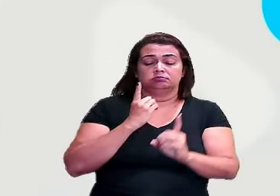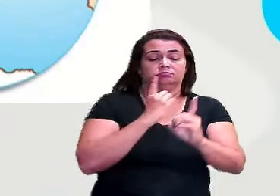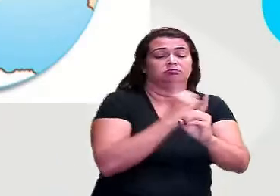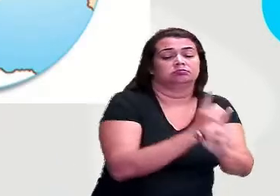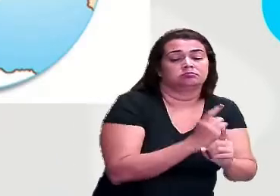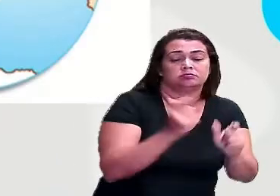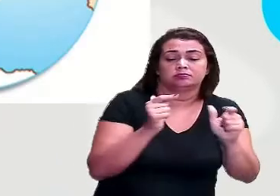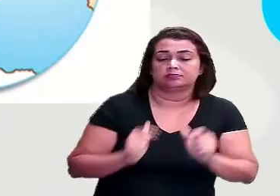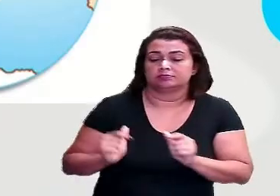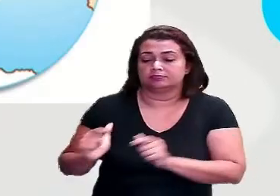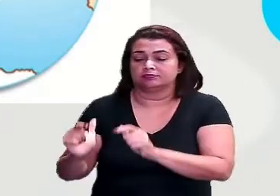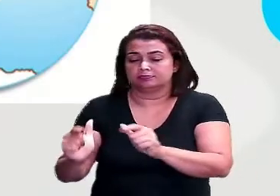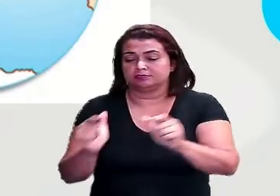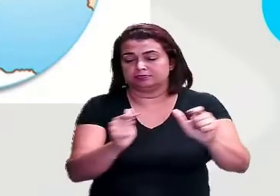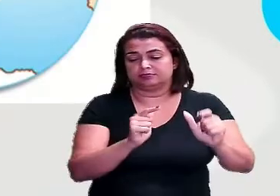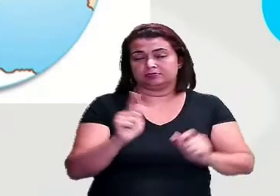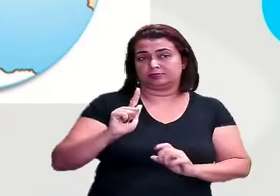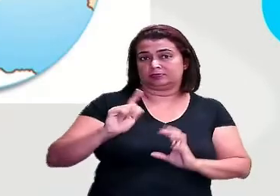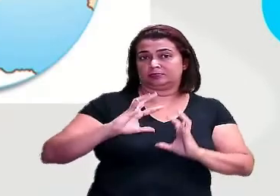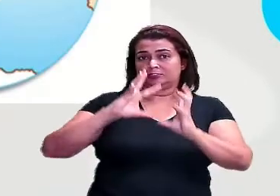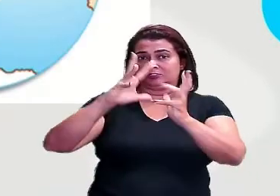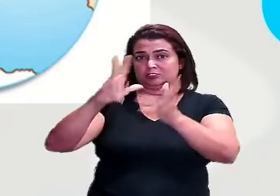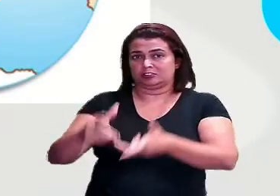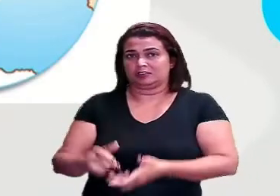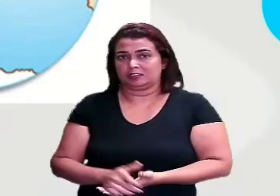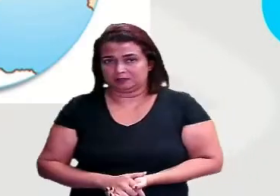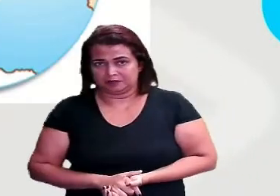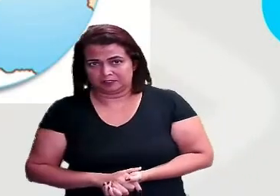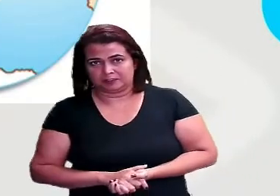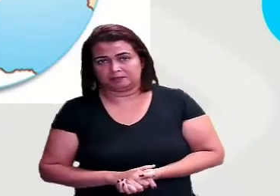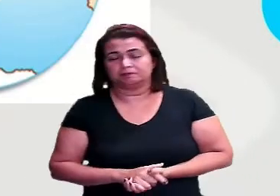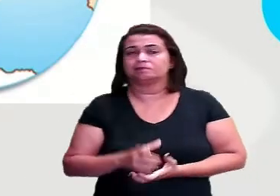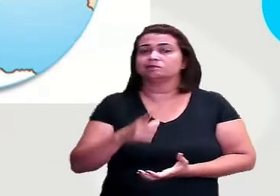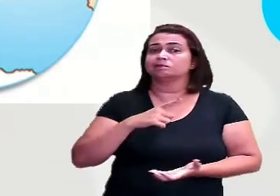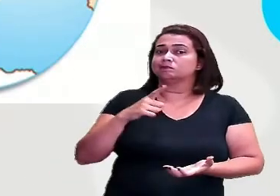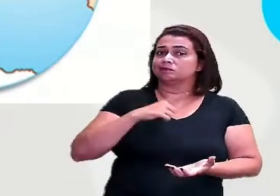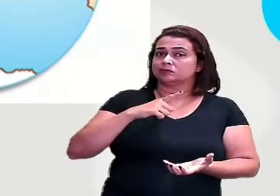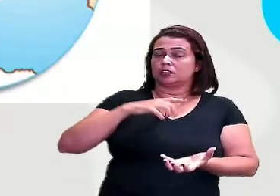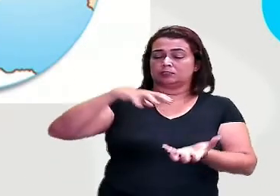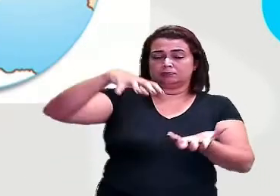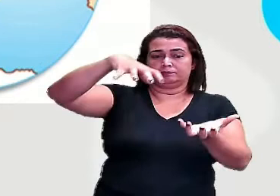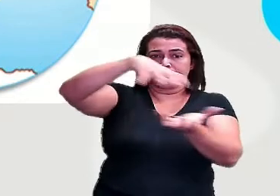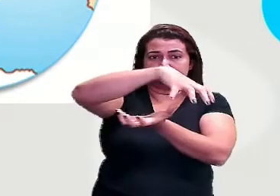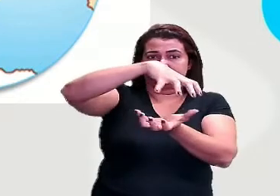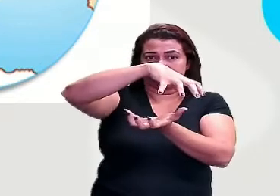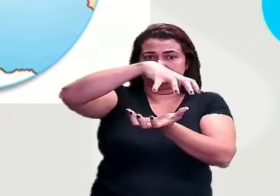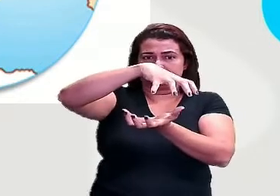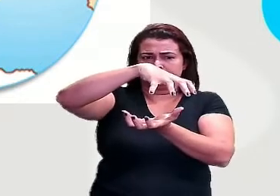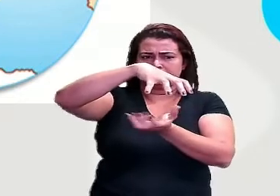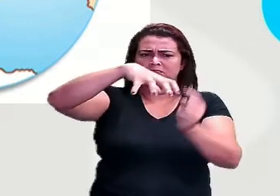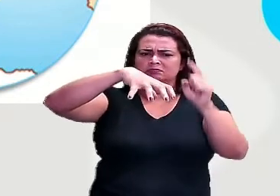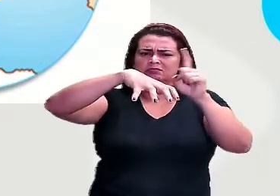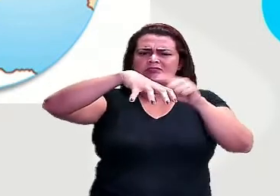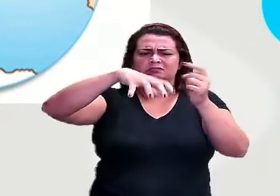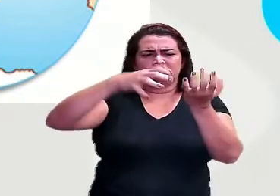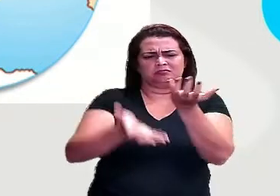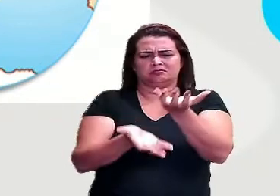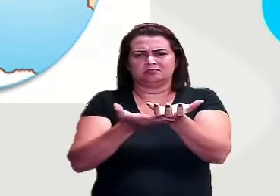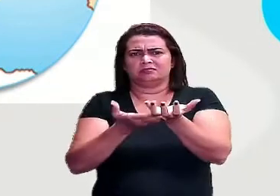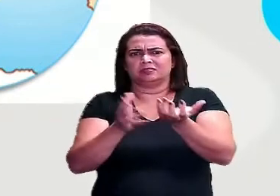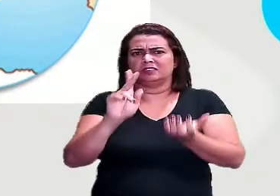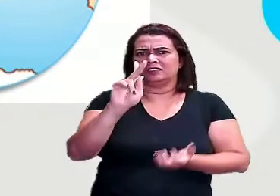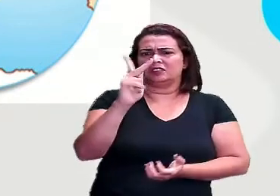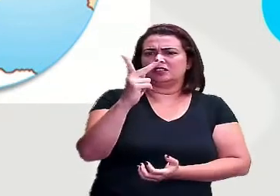Localização geográfica, nós vamos partir falando sobre os hemisférios da Terra. E o que são hemisférios? Hemi